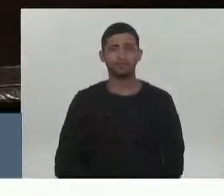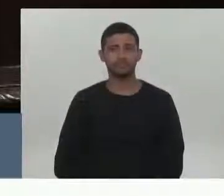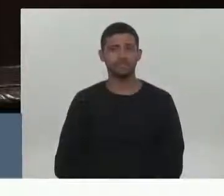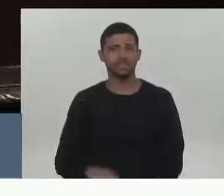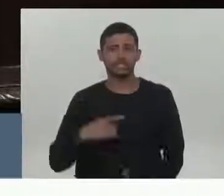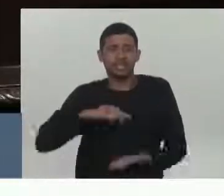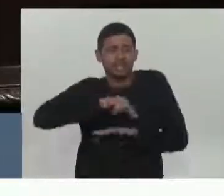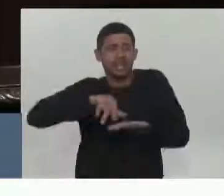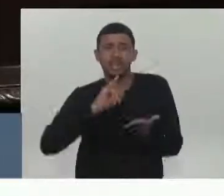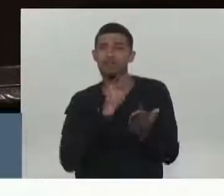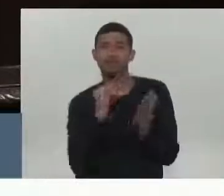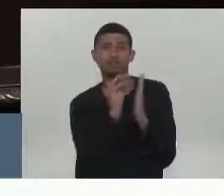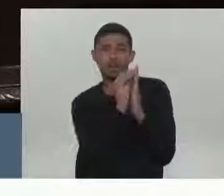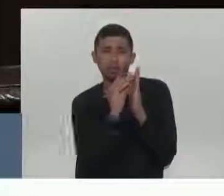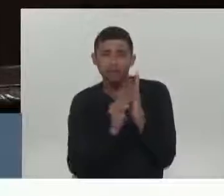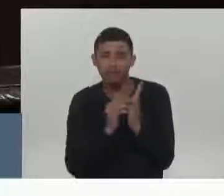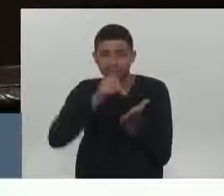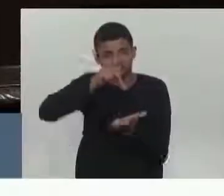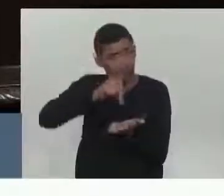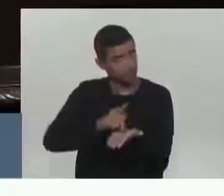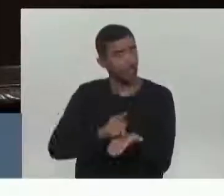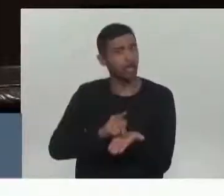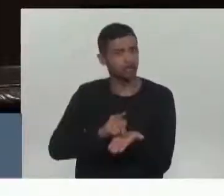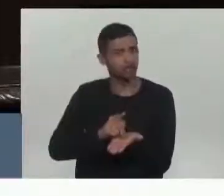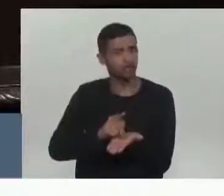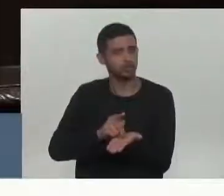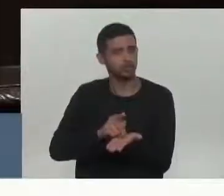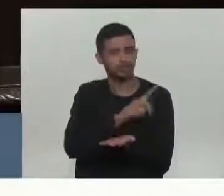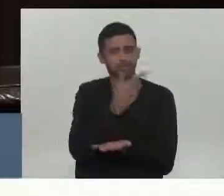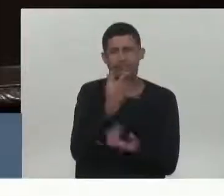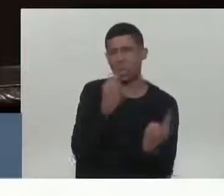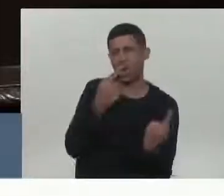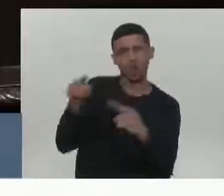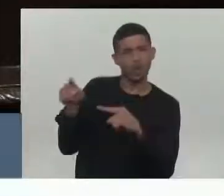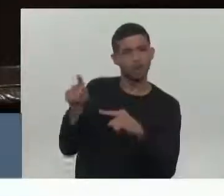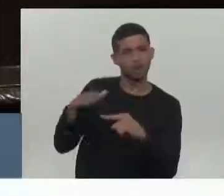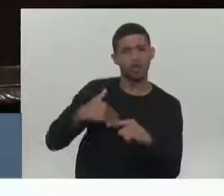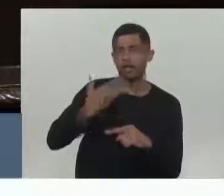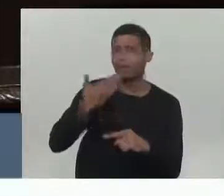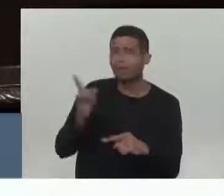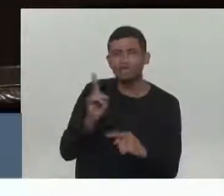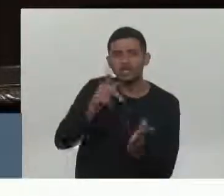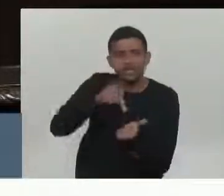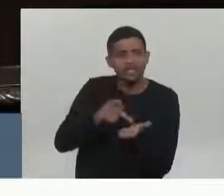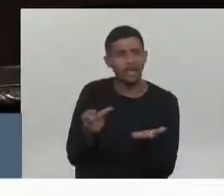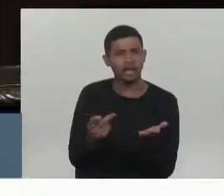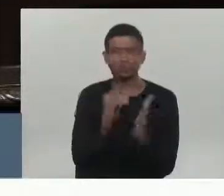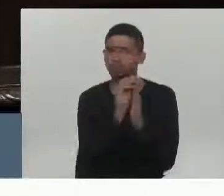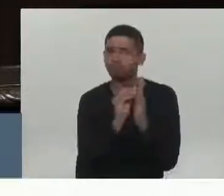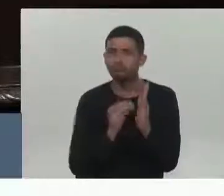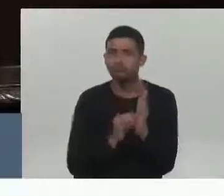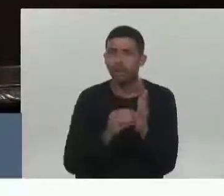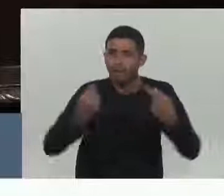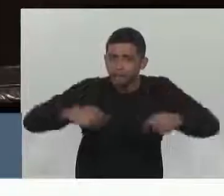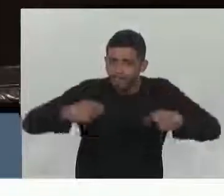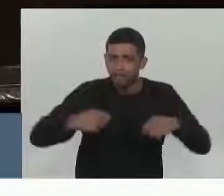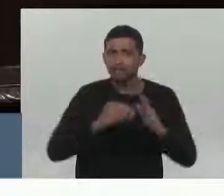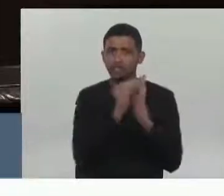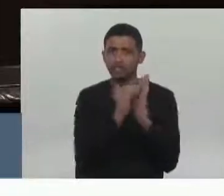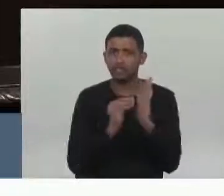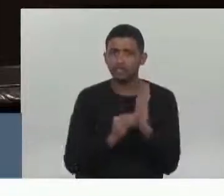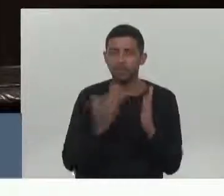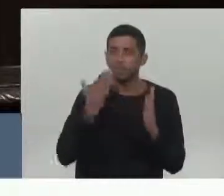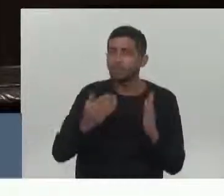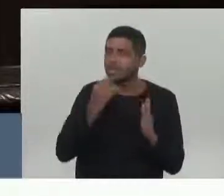informações reais. Não pode acontecer de um deputado da oposição não trazer verdades de alguns dados, por exemplo, do